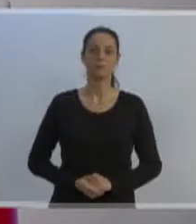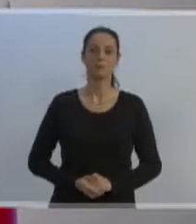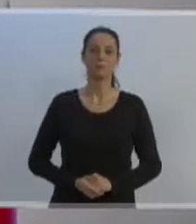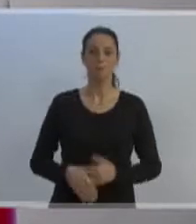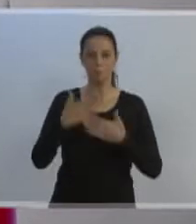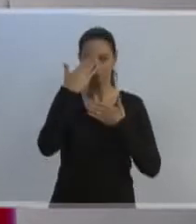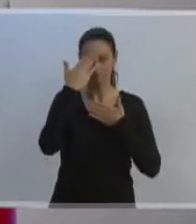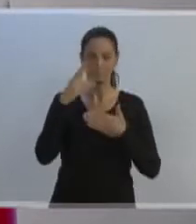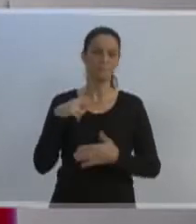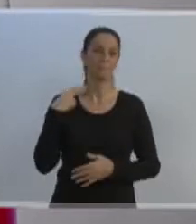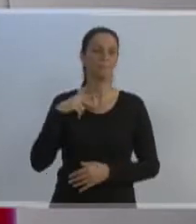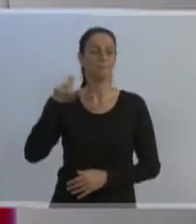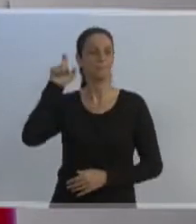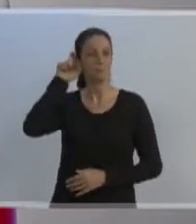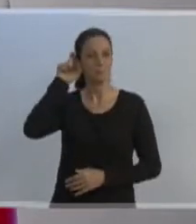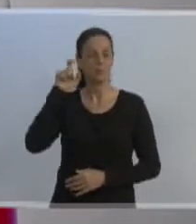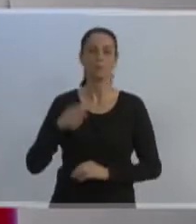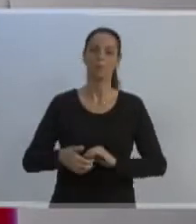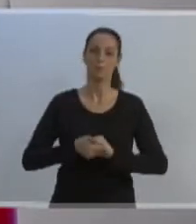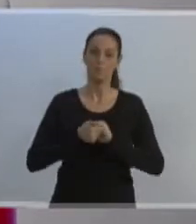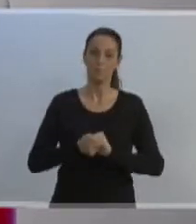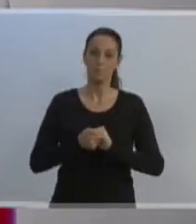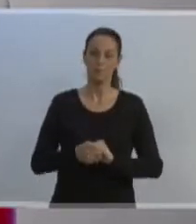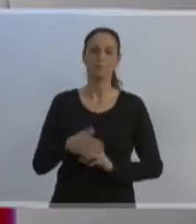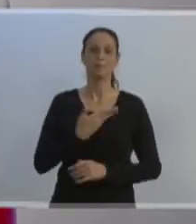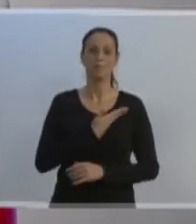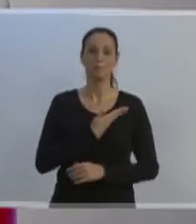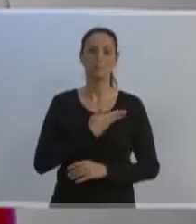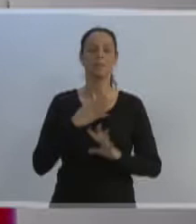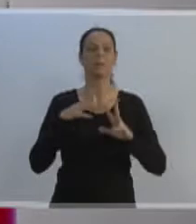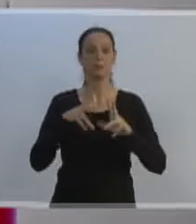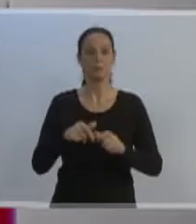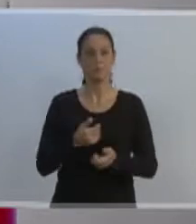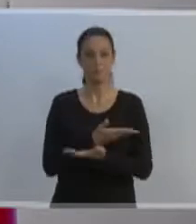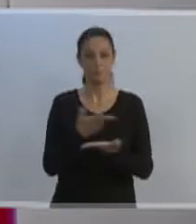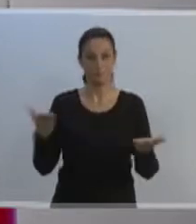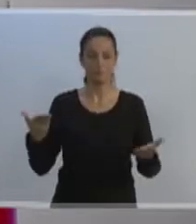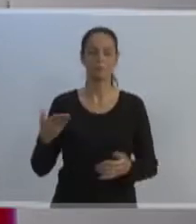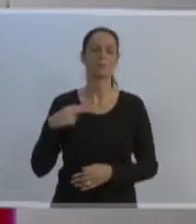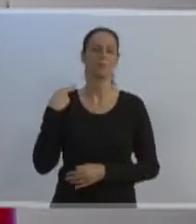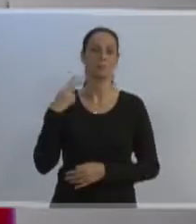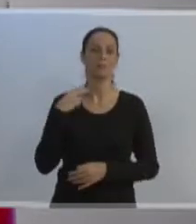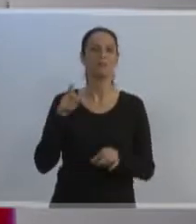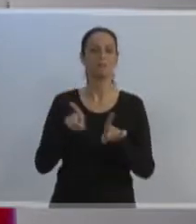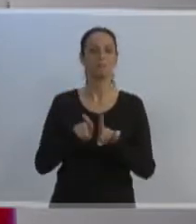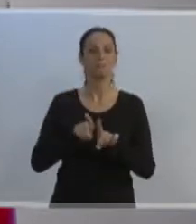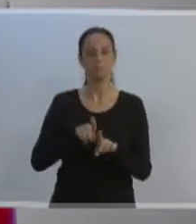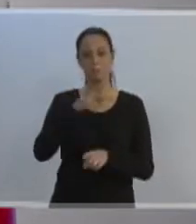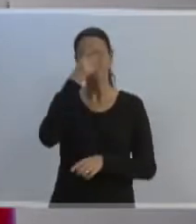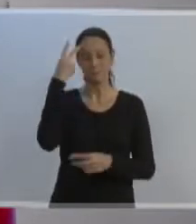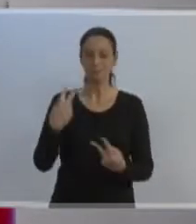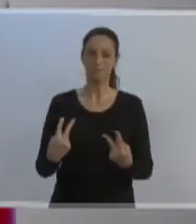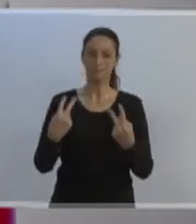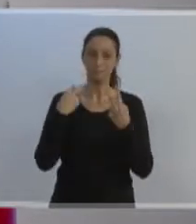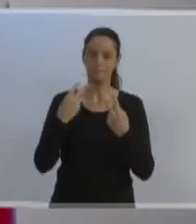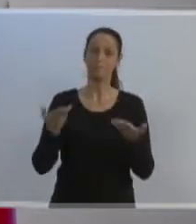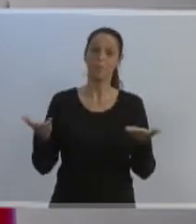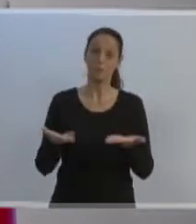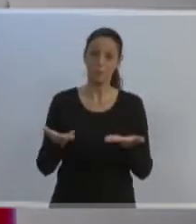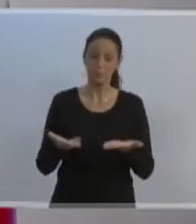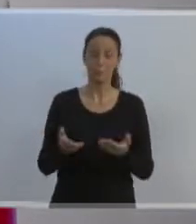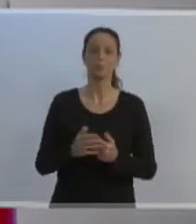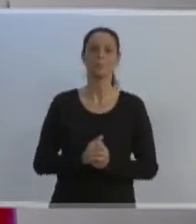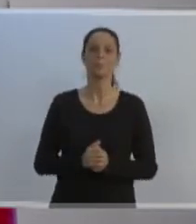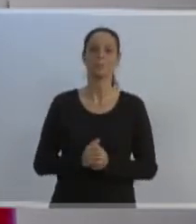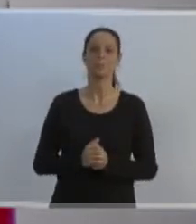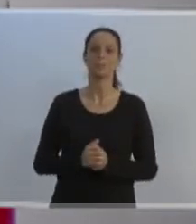Muito obrigado, vereador Iens Mantal, cumprimentando o nobre amigo, eu cumprimento os demais colegas vereadores e a todos os que nos assistem. Eu quero hoje aqui, me